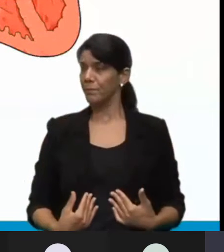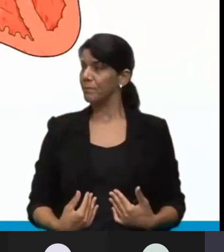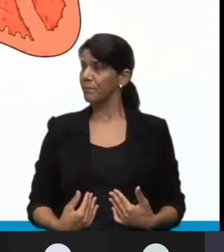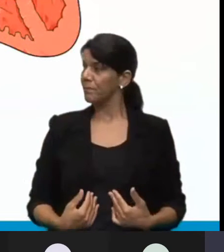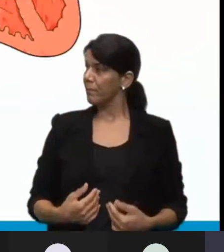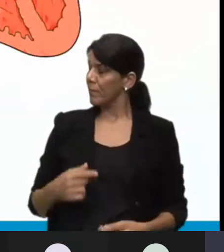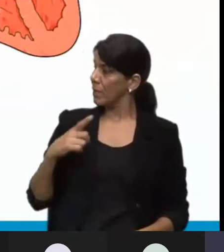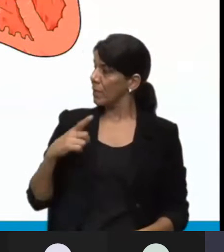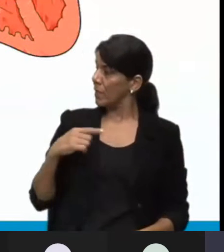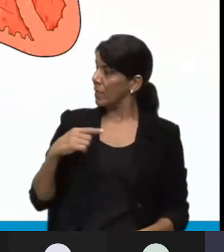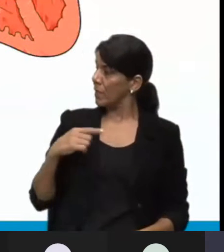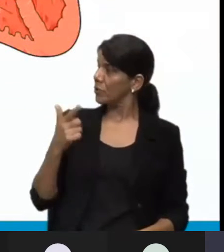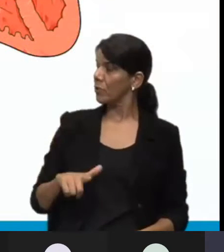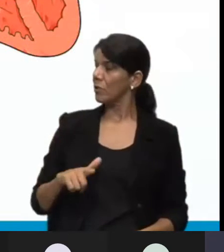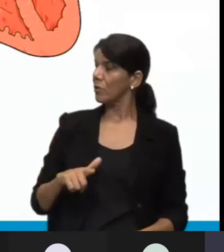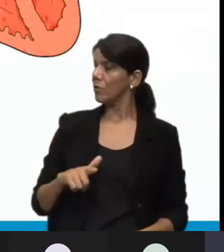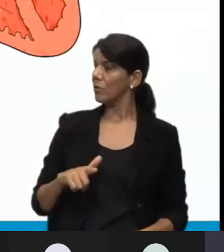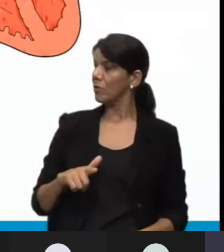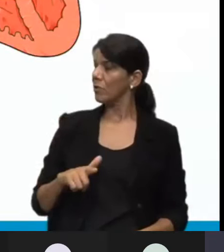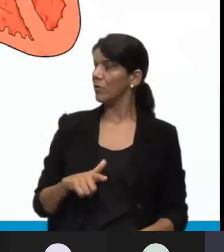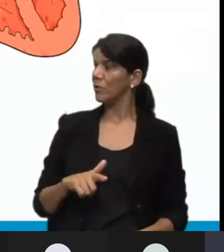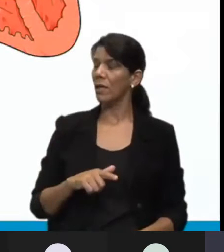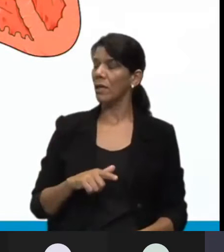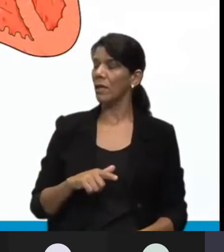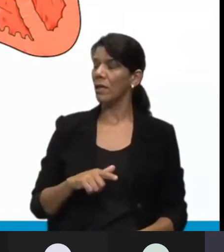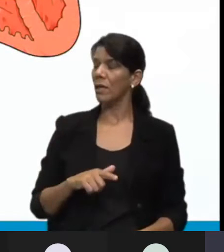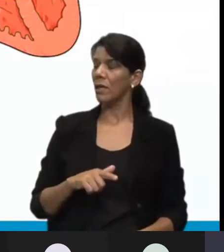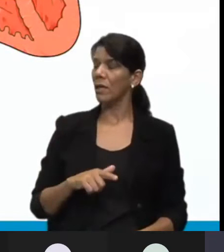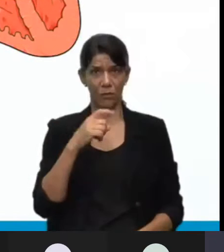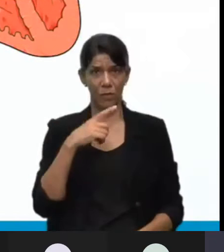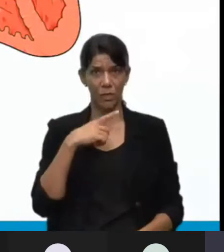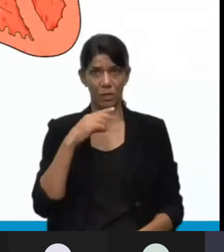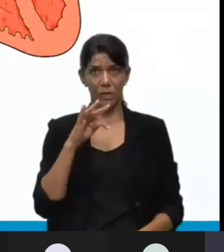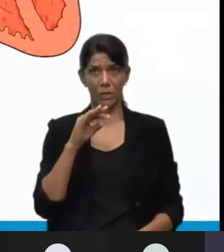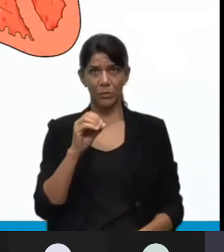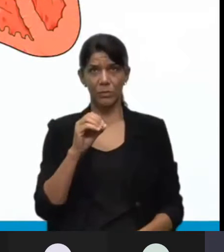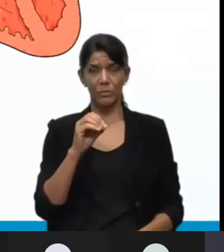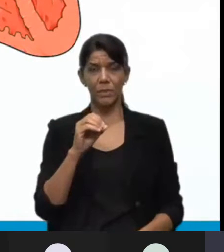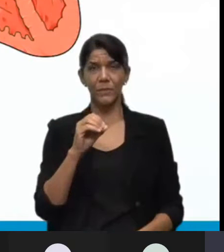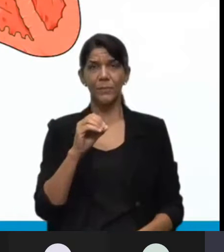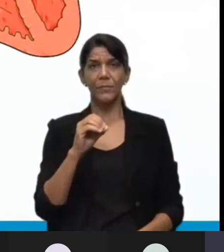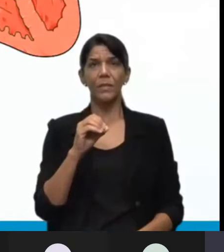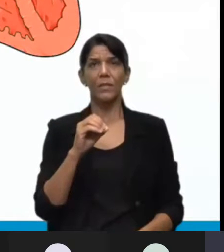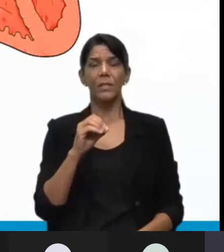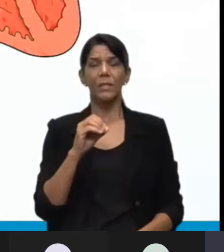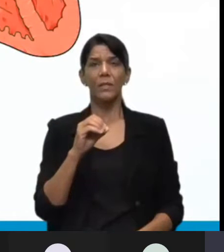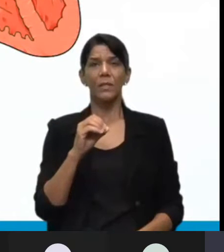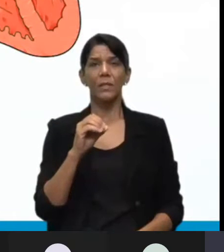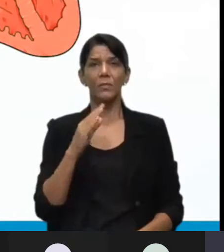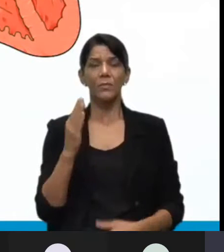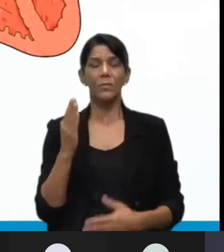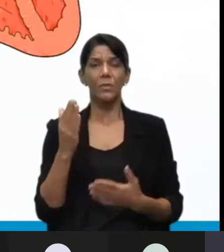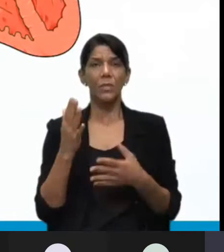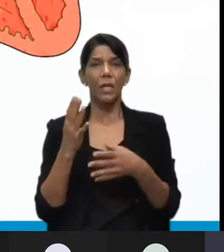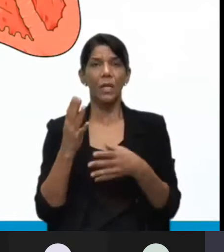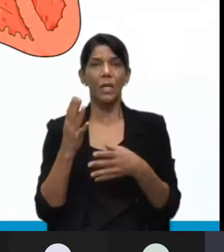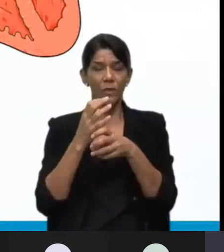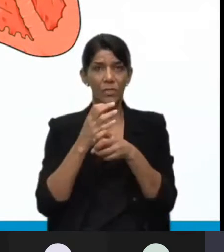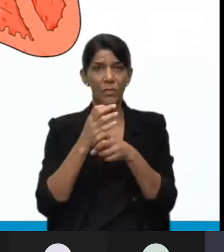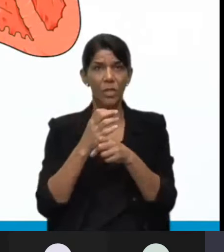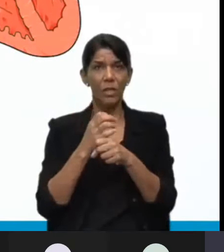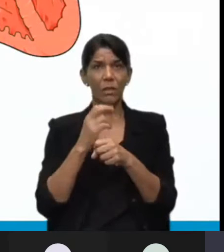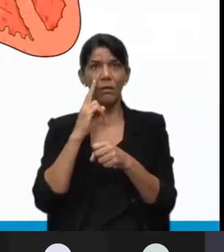Aqui então, mais uma vez, né, as nossas válvulas aqui, a minha tricúspide e bicúspide, né, as atrioventriculares estão